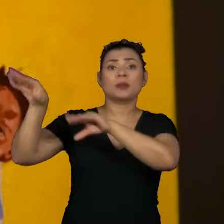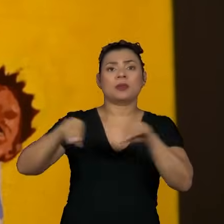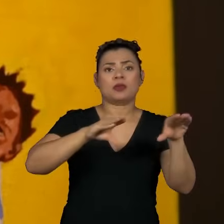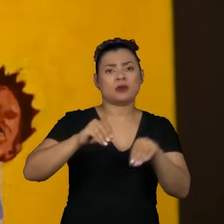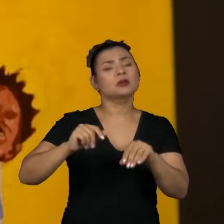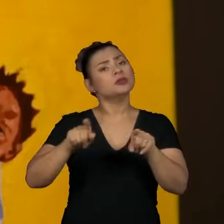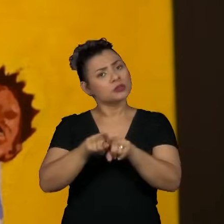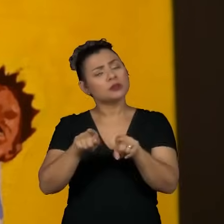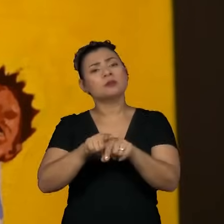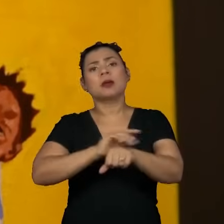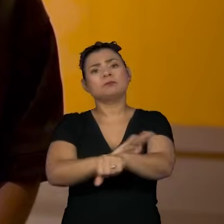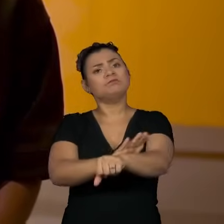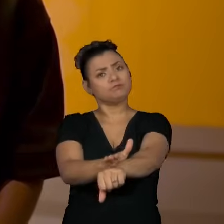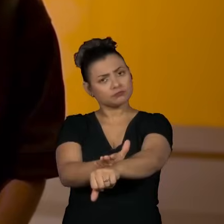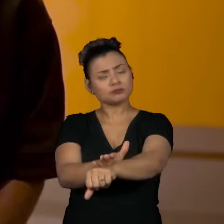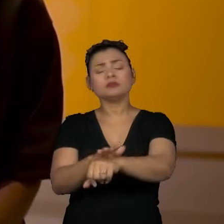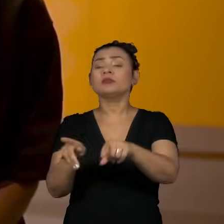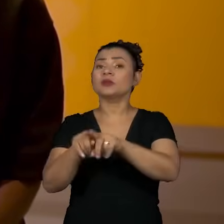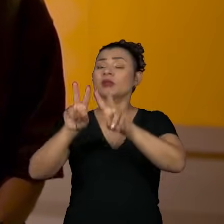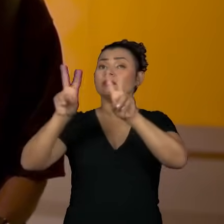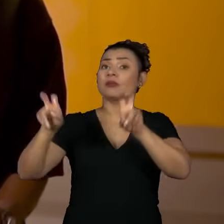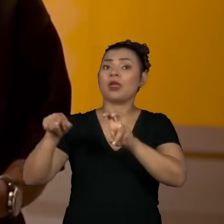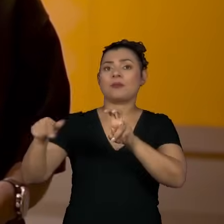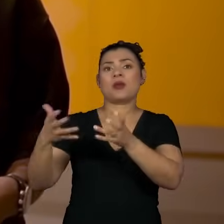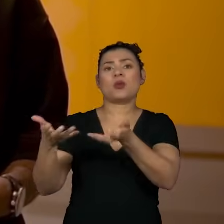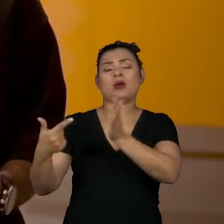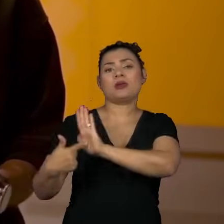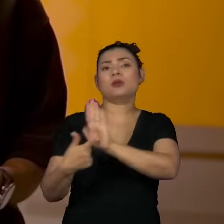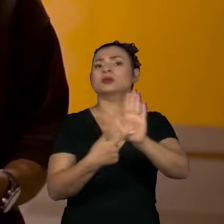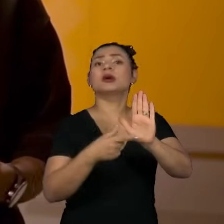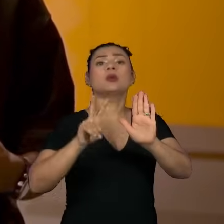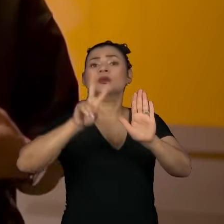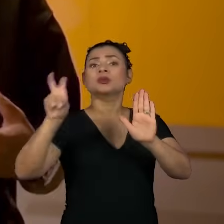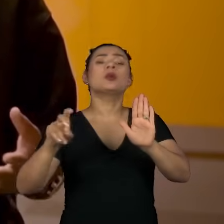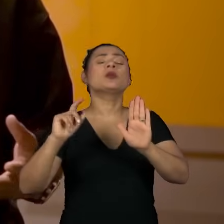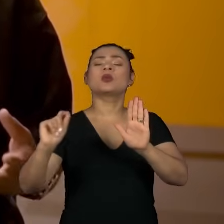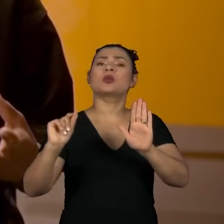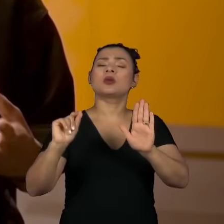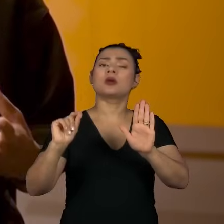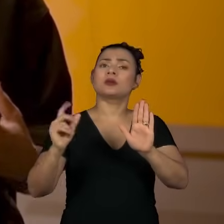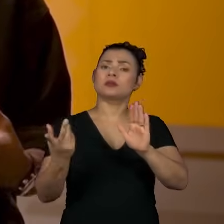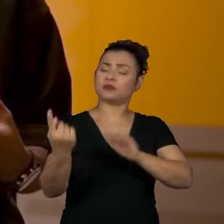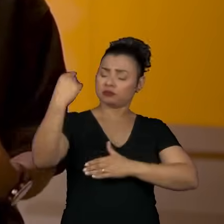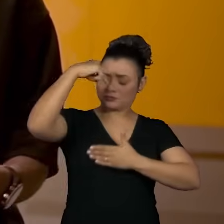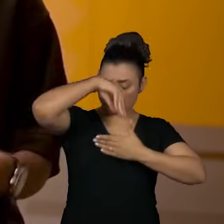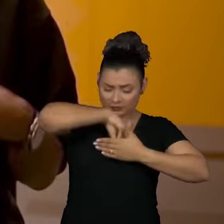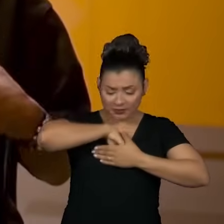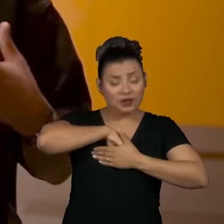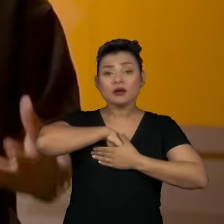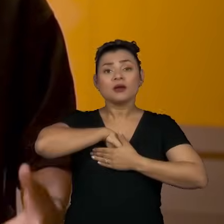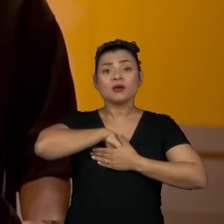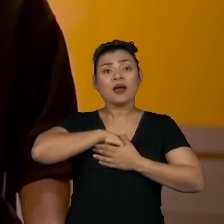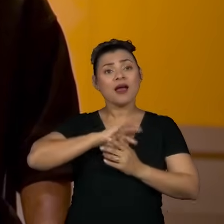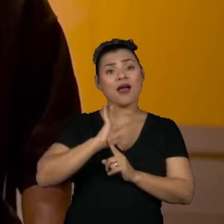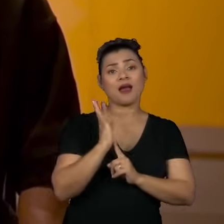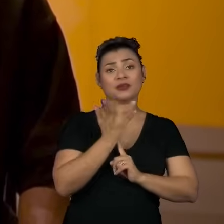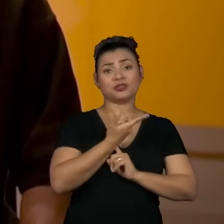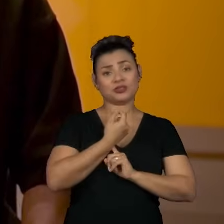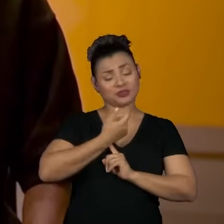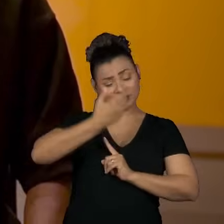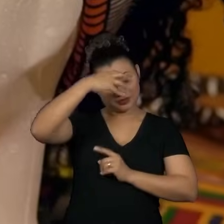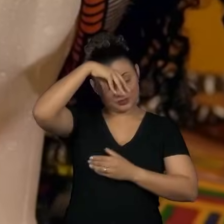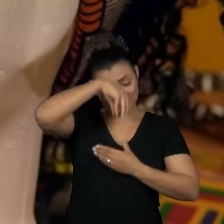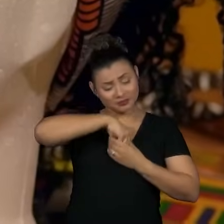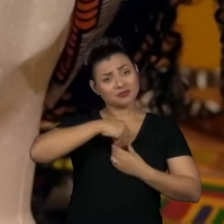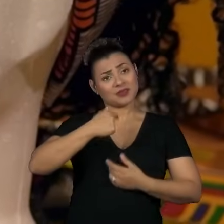que eu queria muito trazer é justamente tocar nessa questão da subjetividade enquanto um artista, um pensador intelectual,